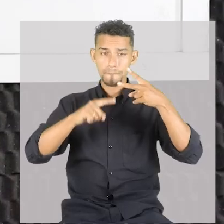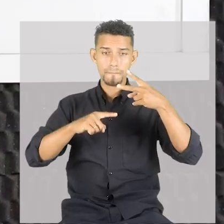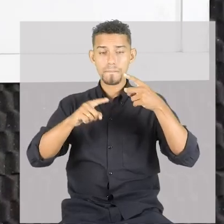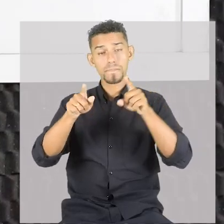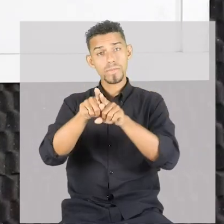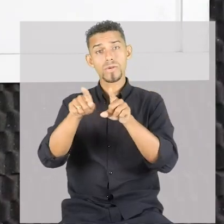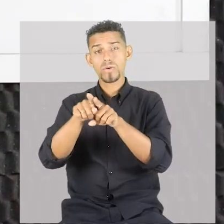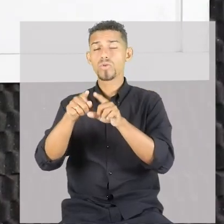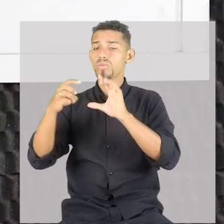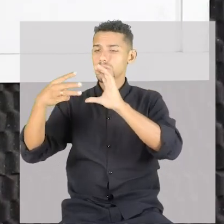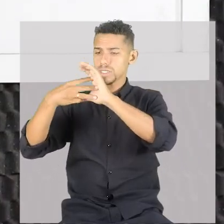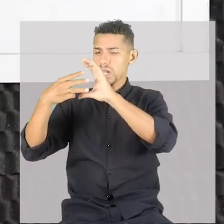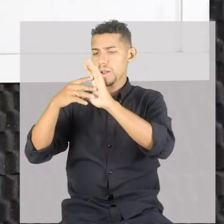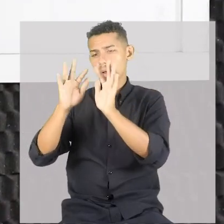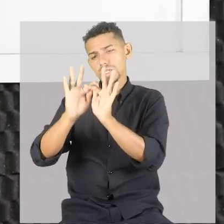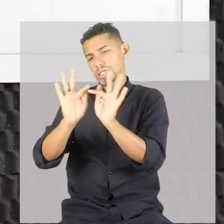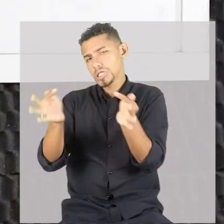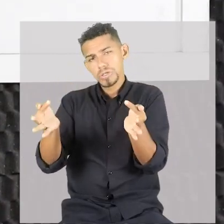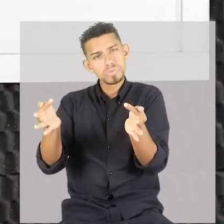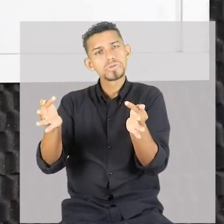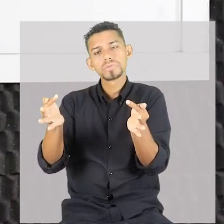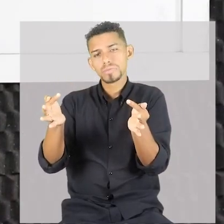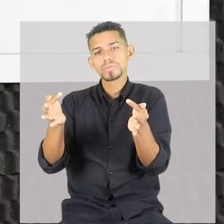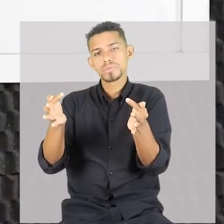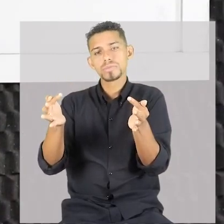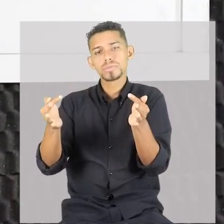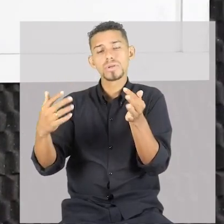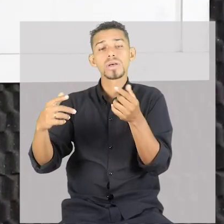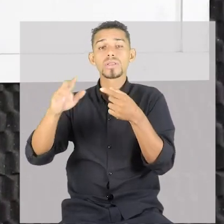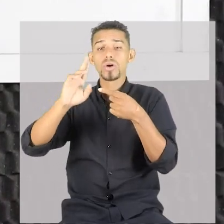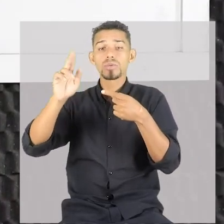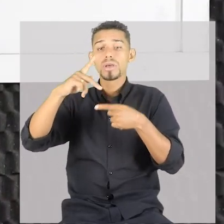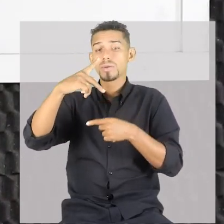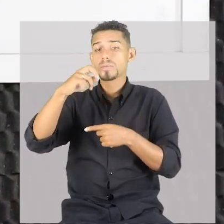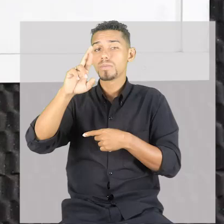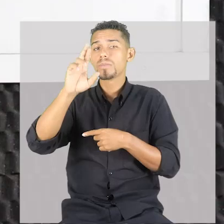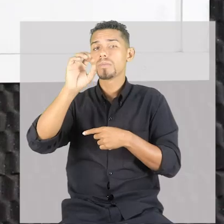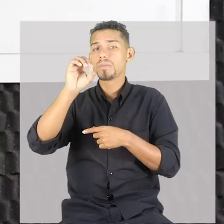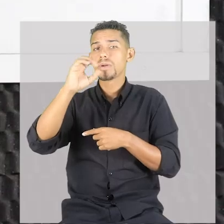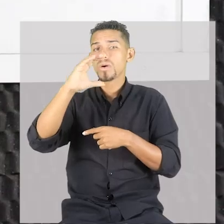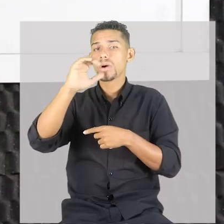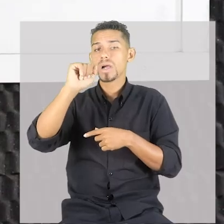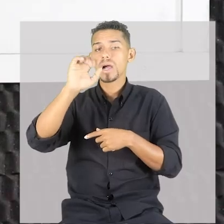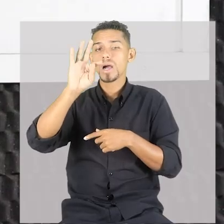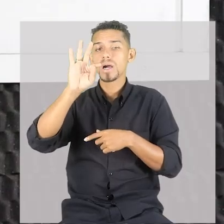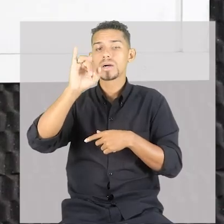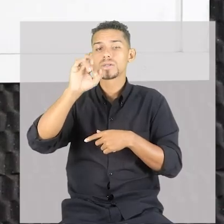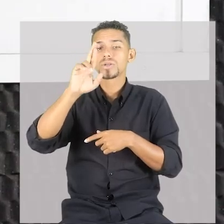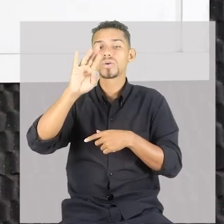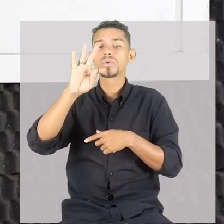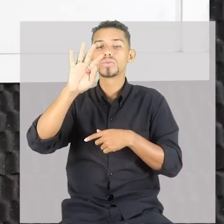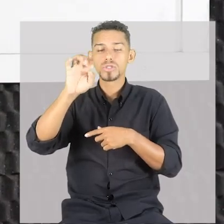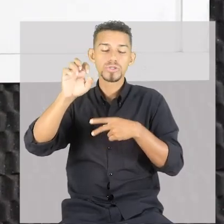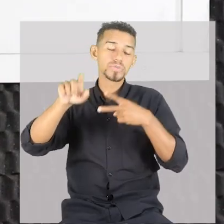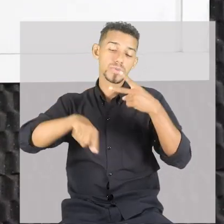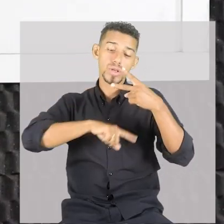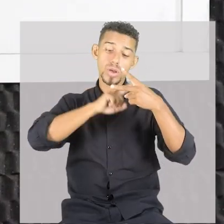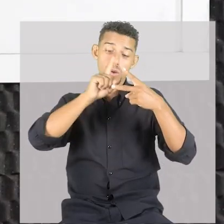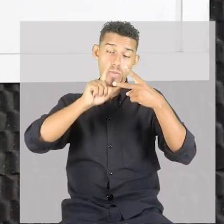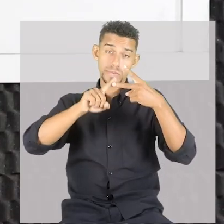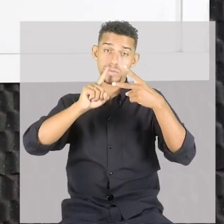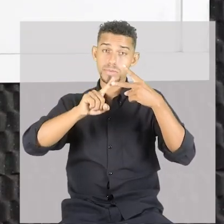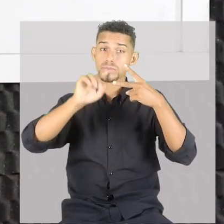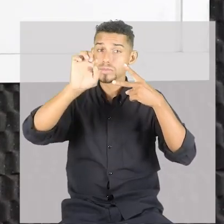Uma célula mais simples, que a gente denomina de uma célula procarionte, e uma célula um pouquinho mais complexa que a gente denomina